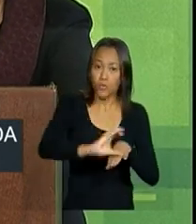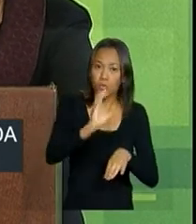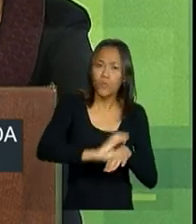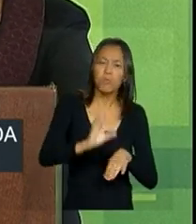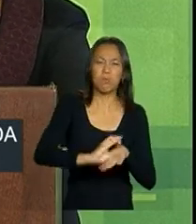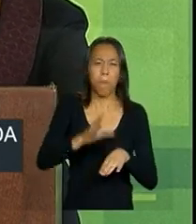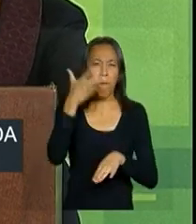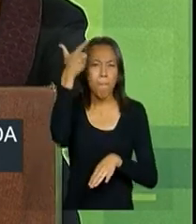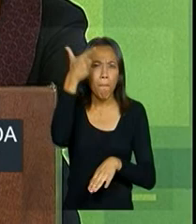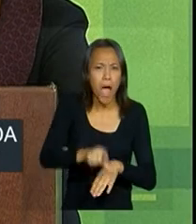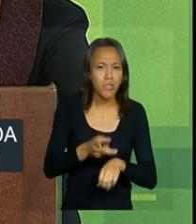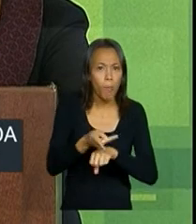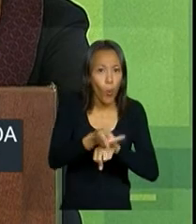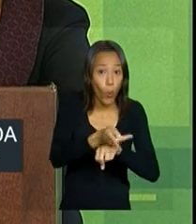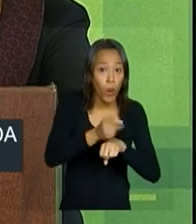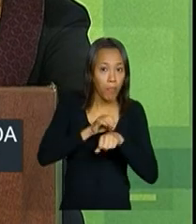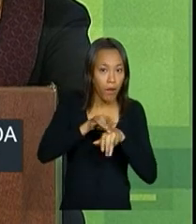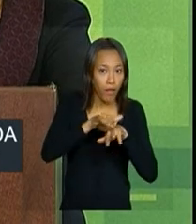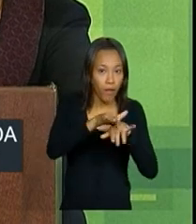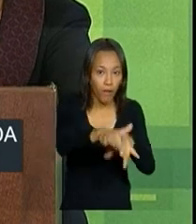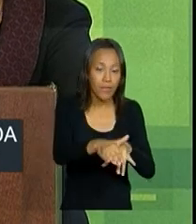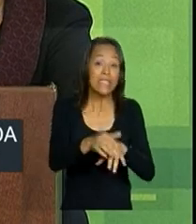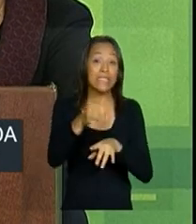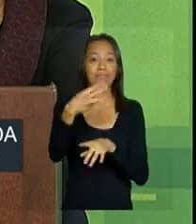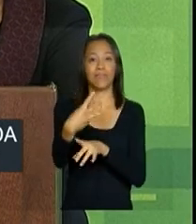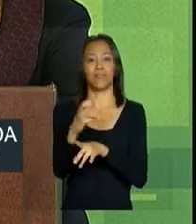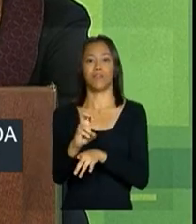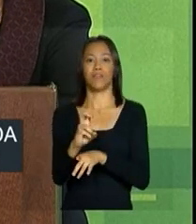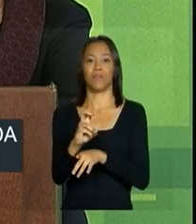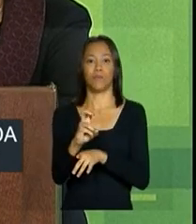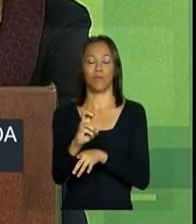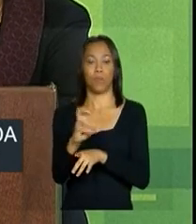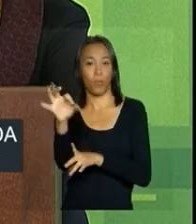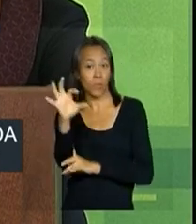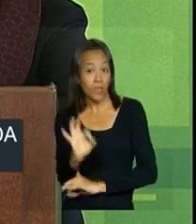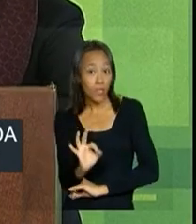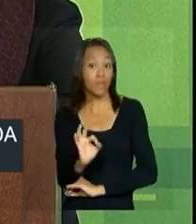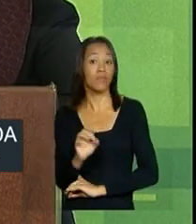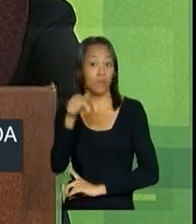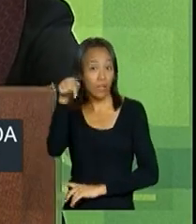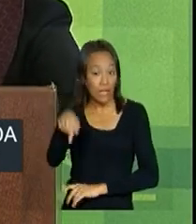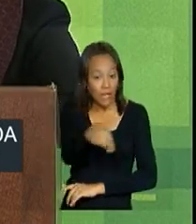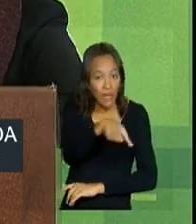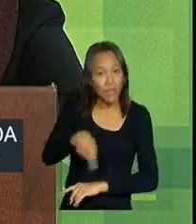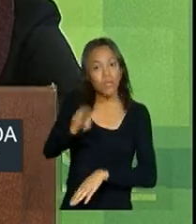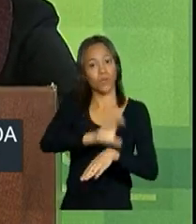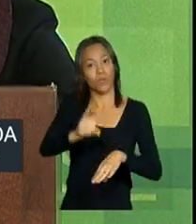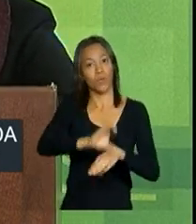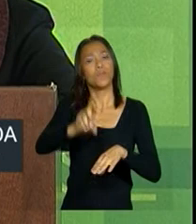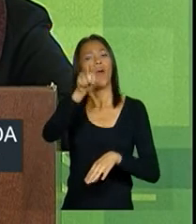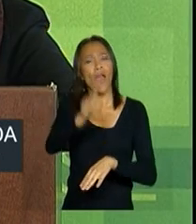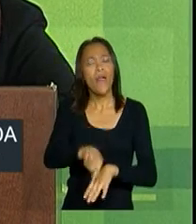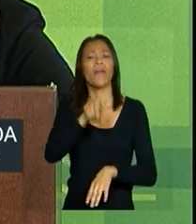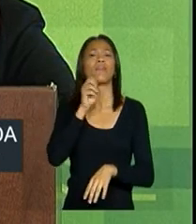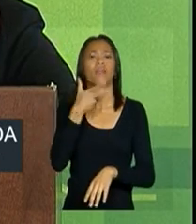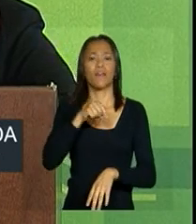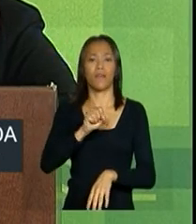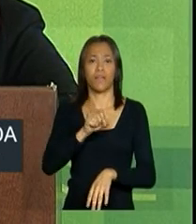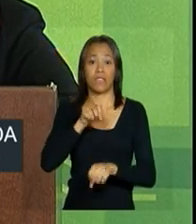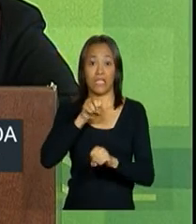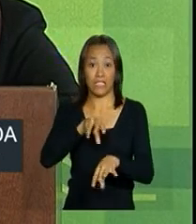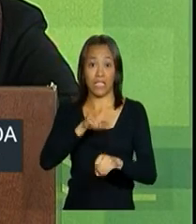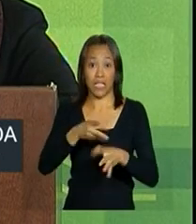mais procurados pelo PRONATEC 35% deles são cursos ministrados as